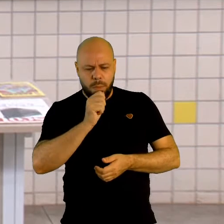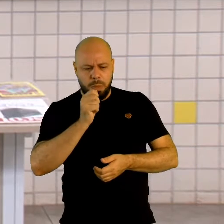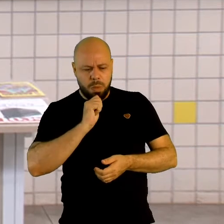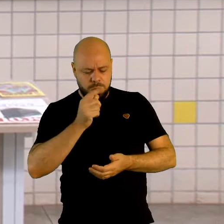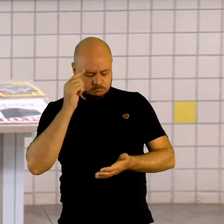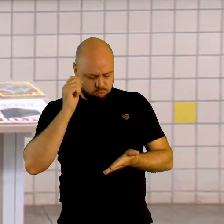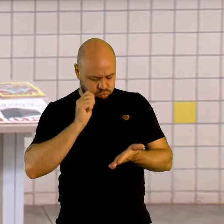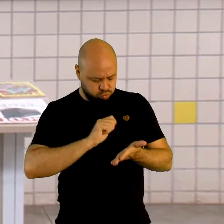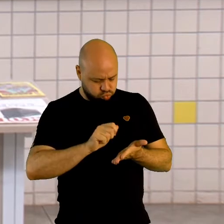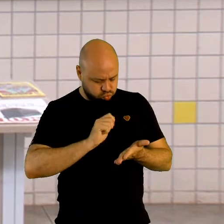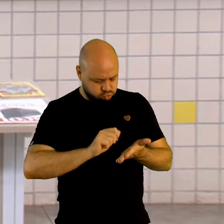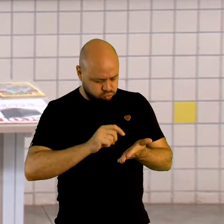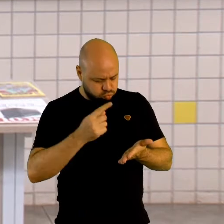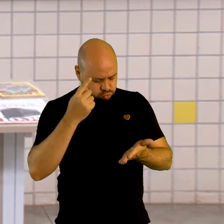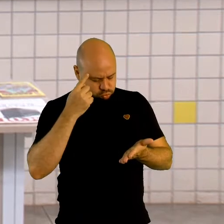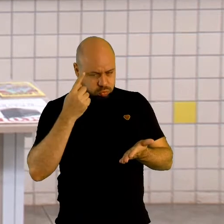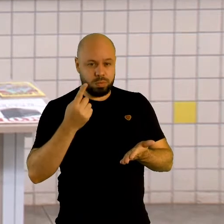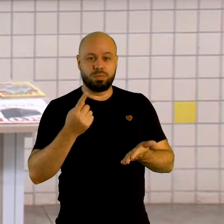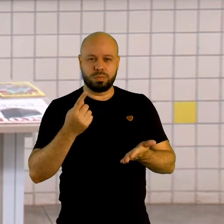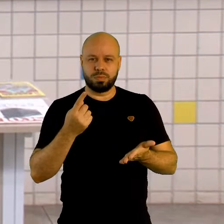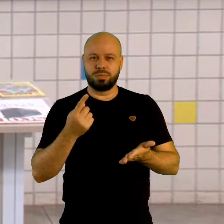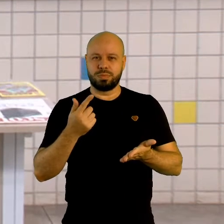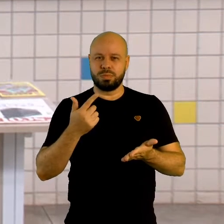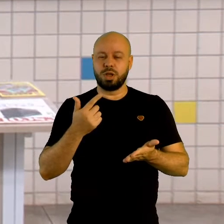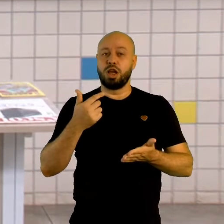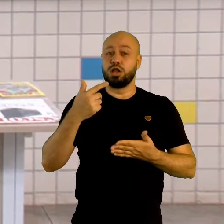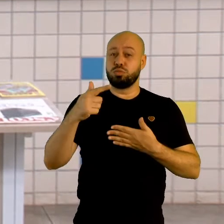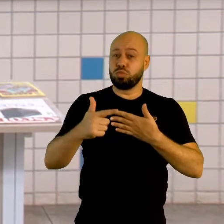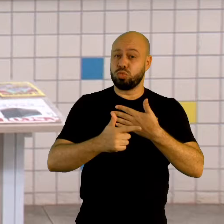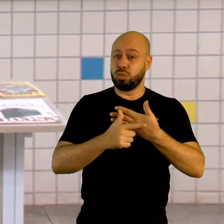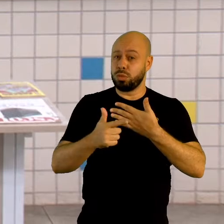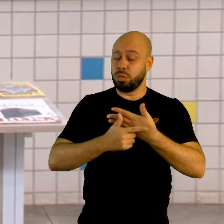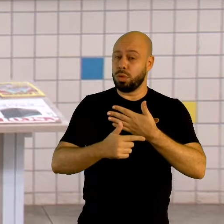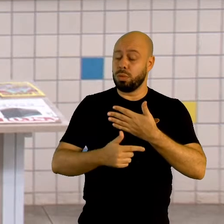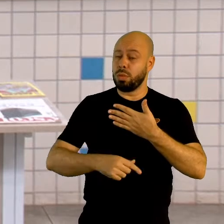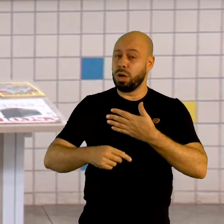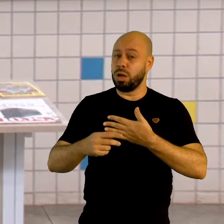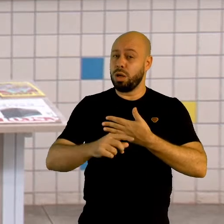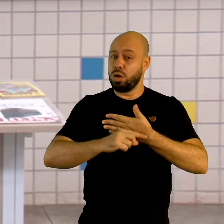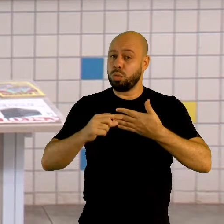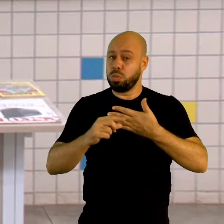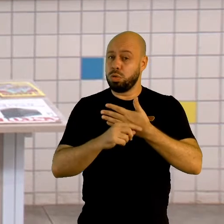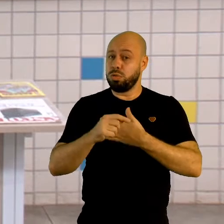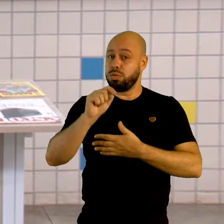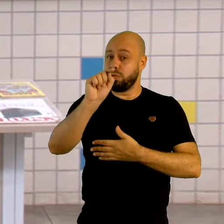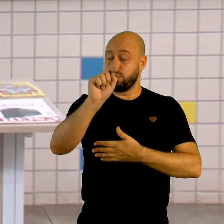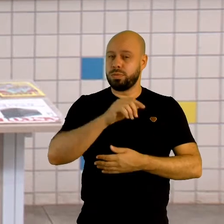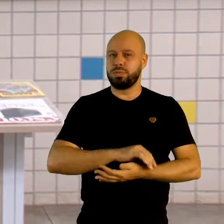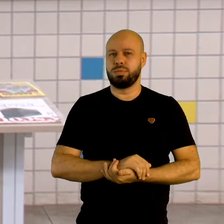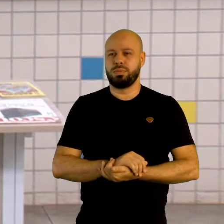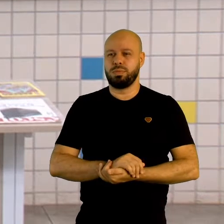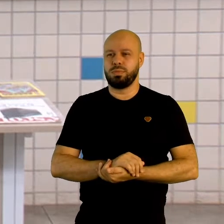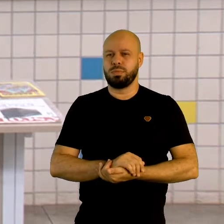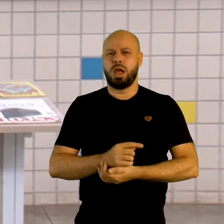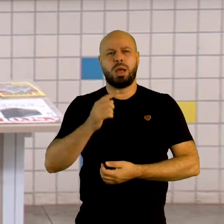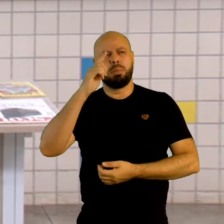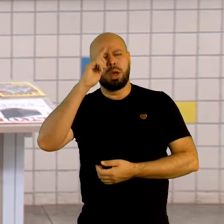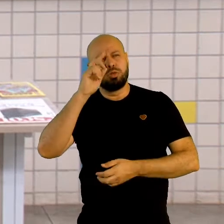sua reportagem. Veja as orientações a seguir para você criar a sua. Pense em um